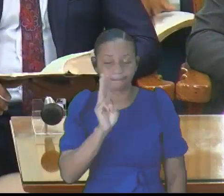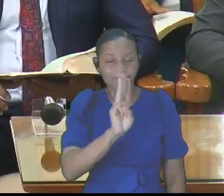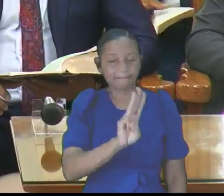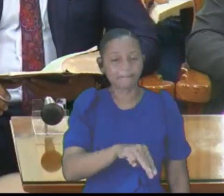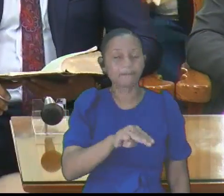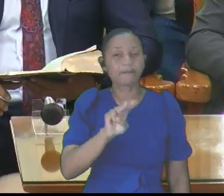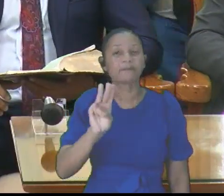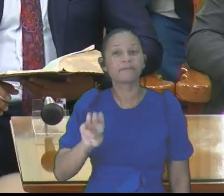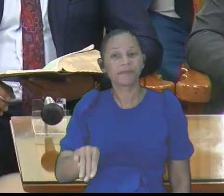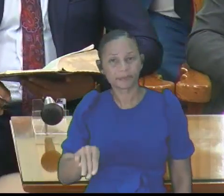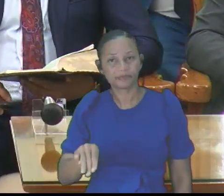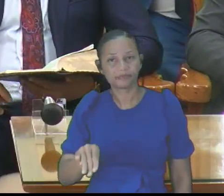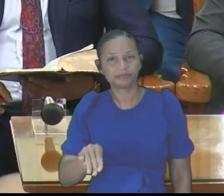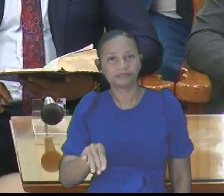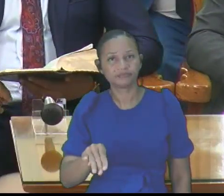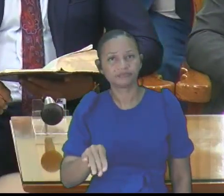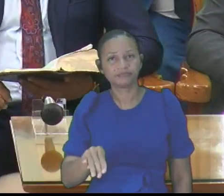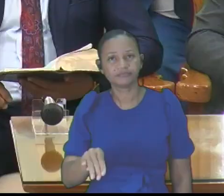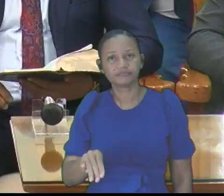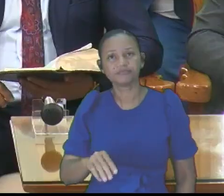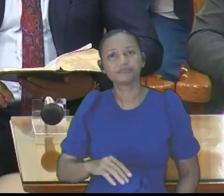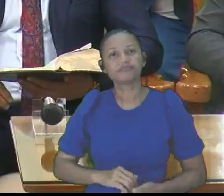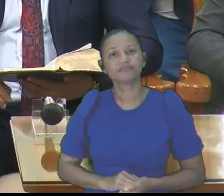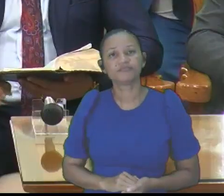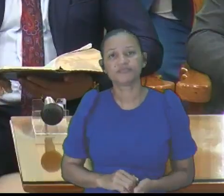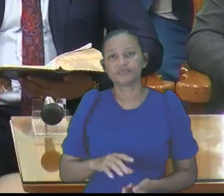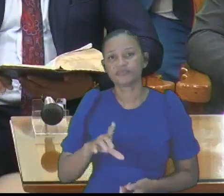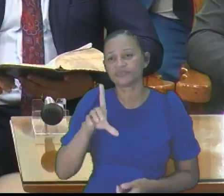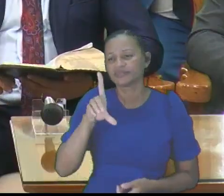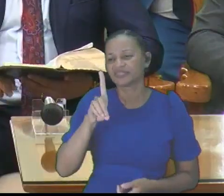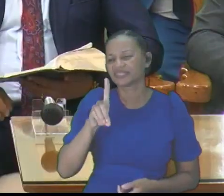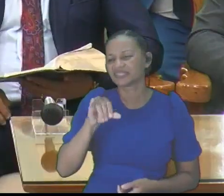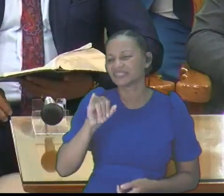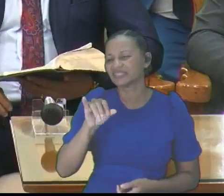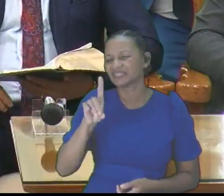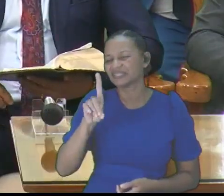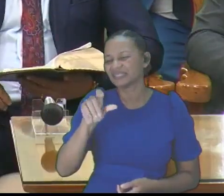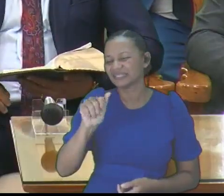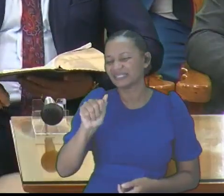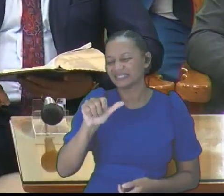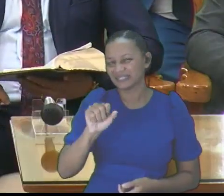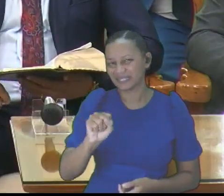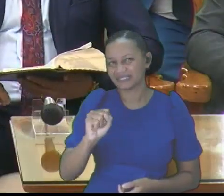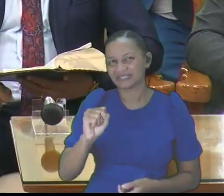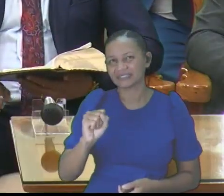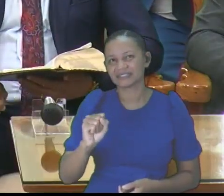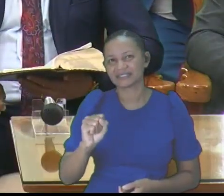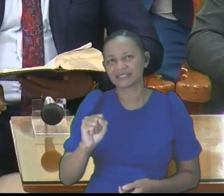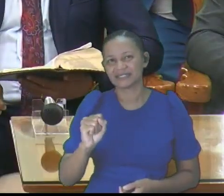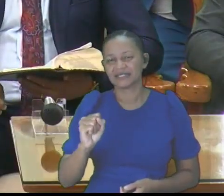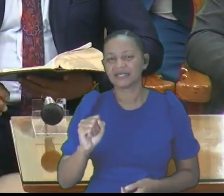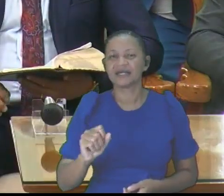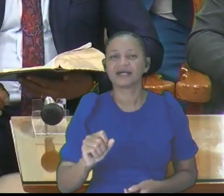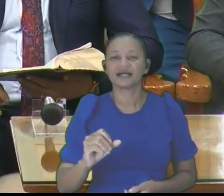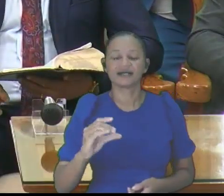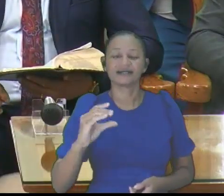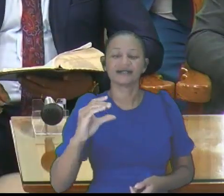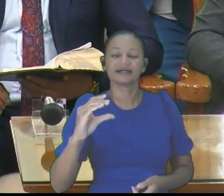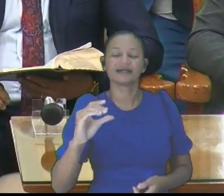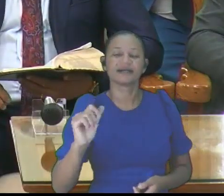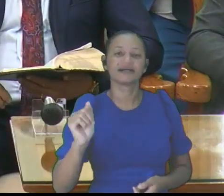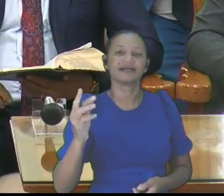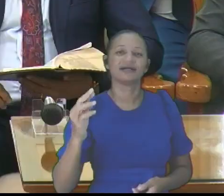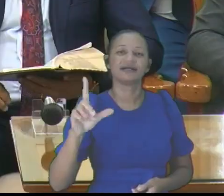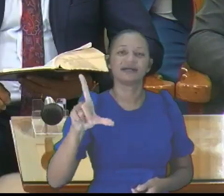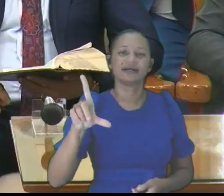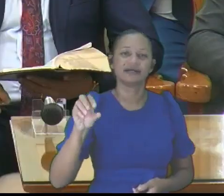mestre. Didascalos, é? Didascalos. Eu fiquei em dúvida se a palavra é didascalos, mas parece-me que é didascalos mesmo.